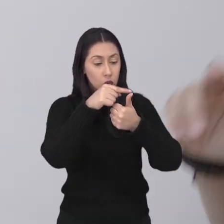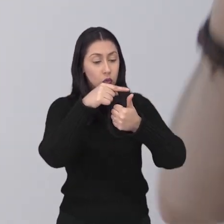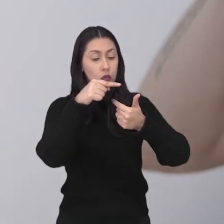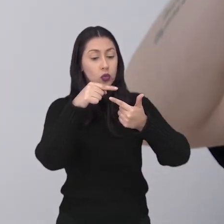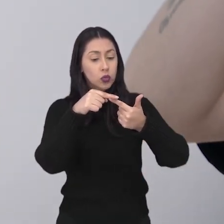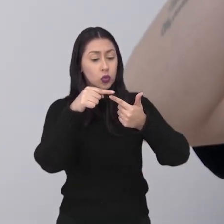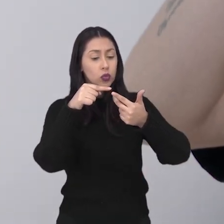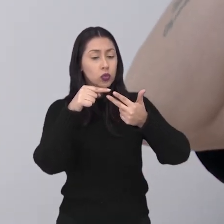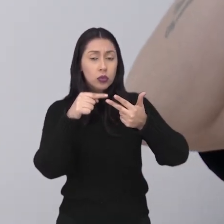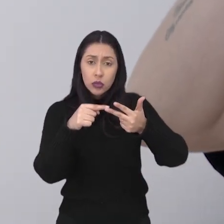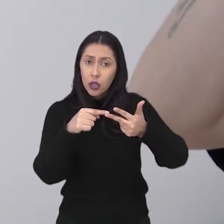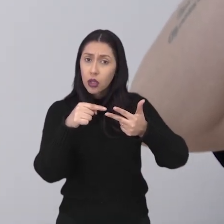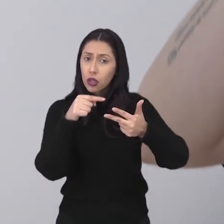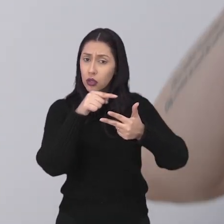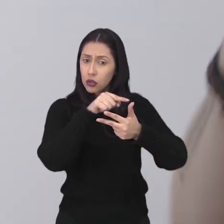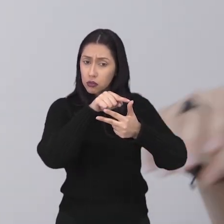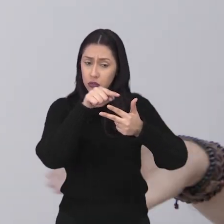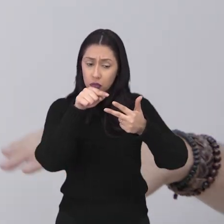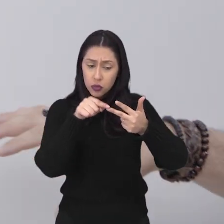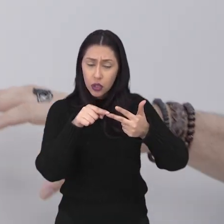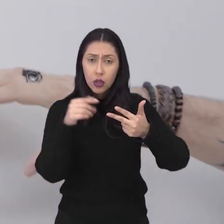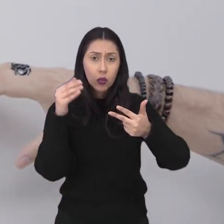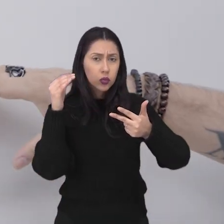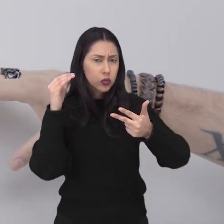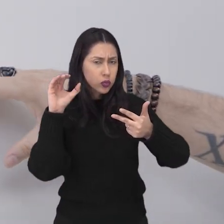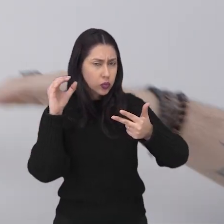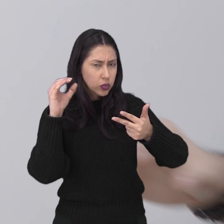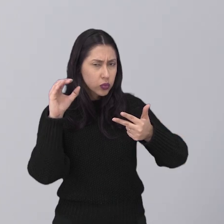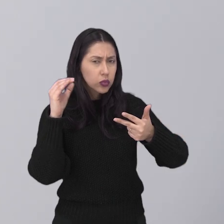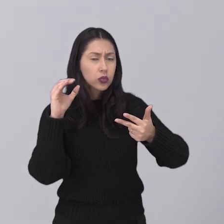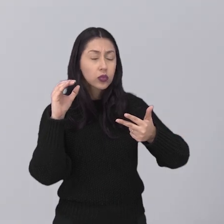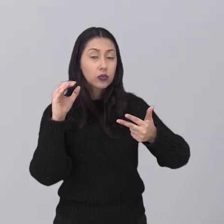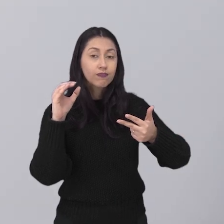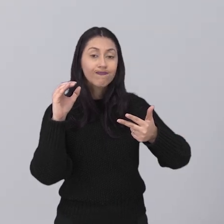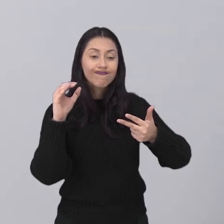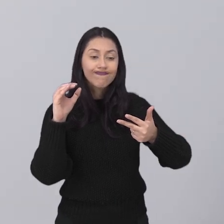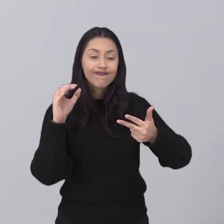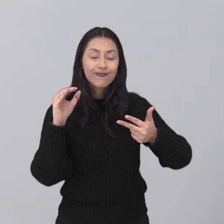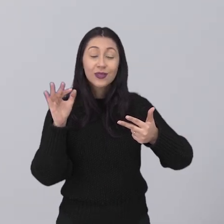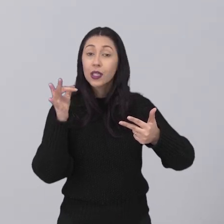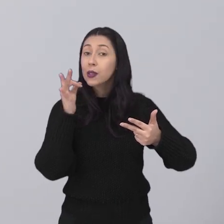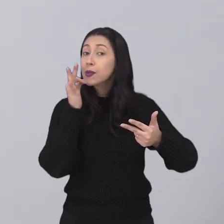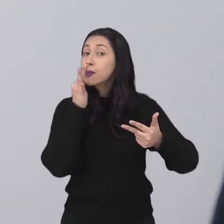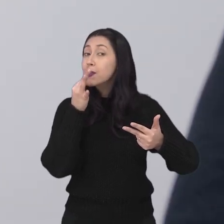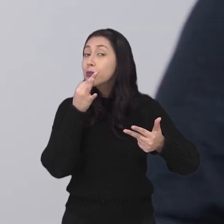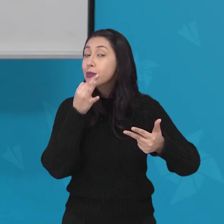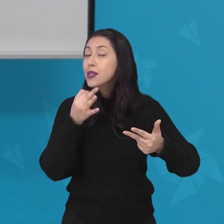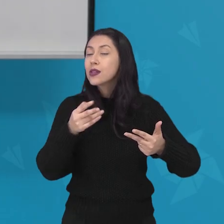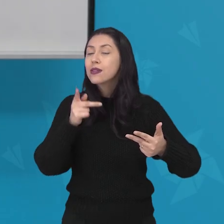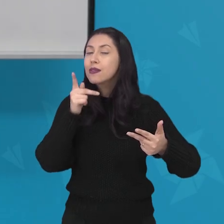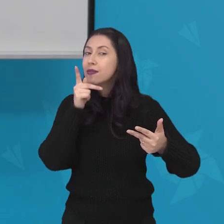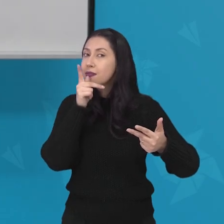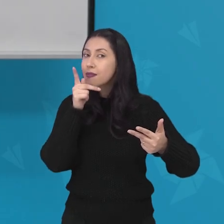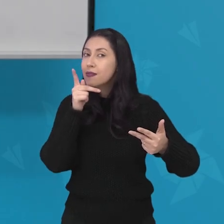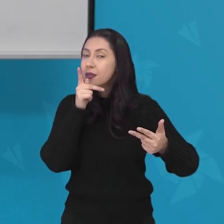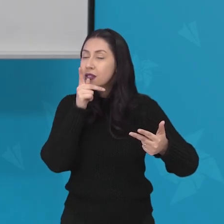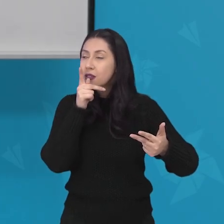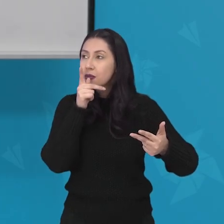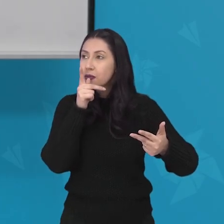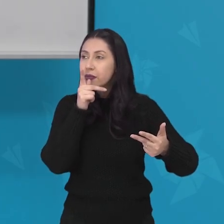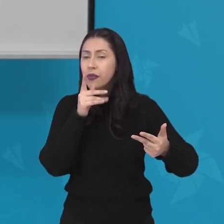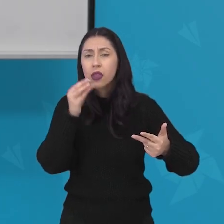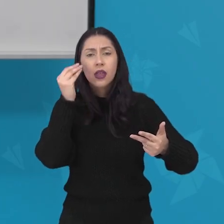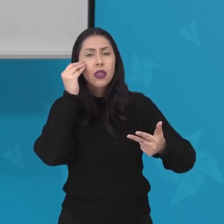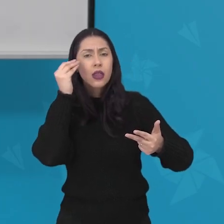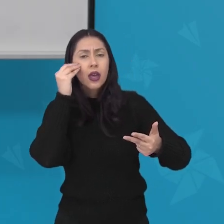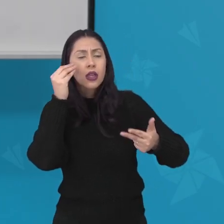ditos mais científicos, né, de uma certa forma, para Platão, ele